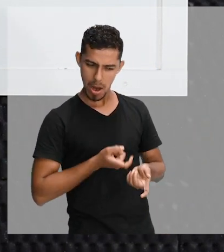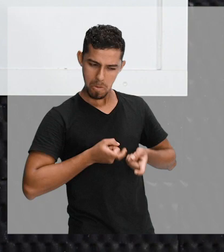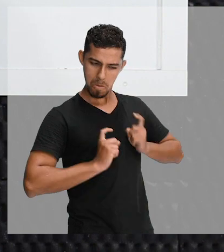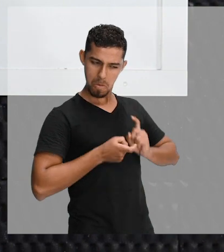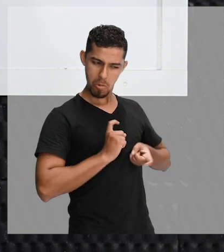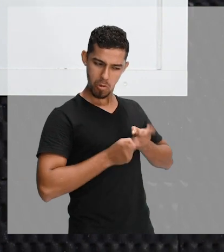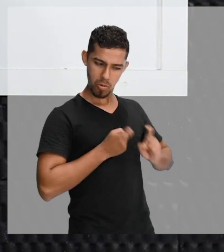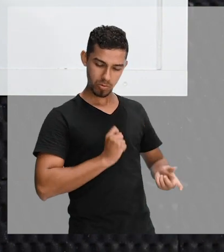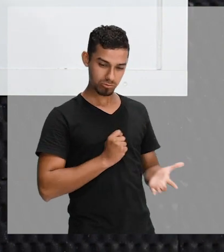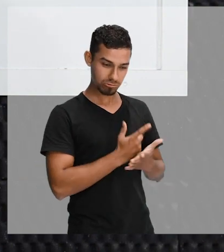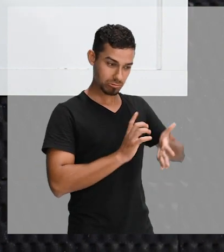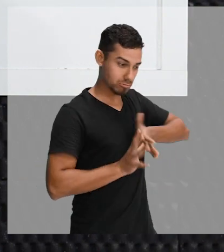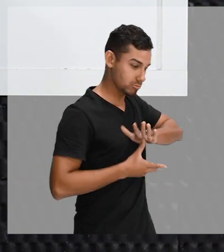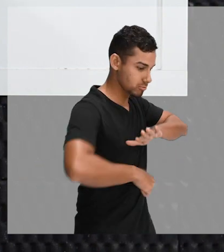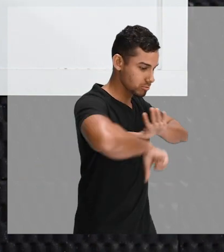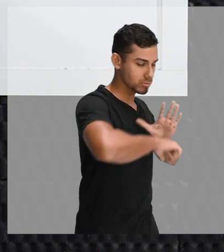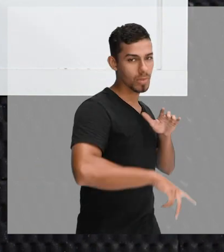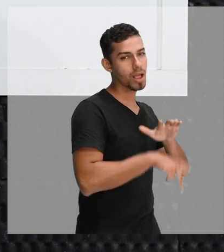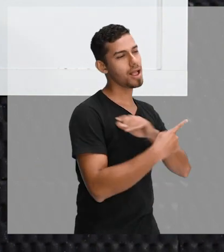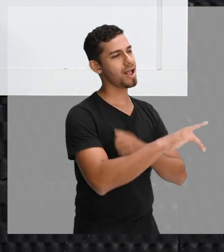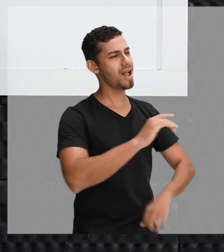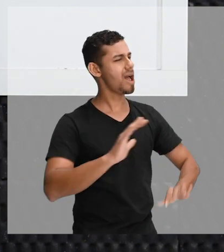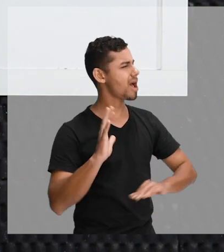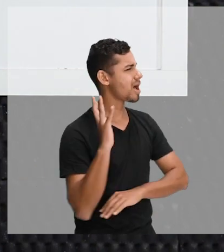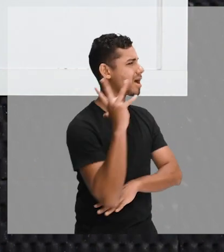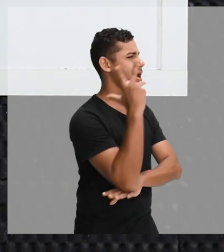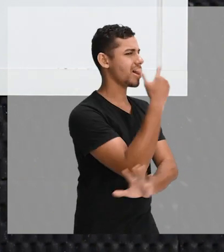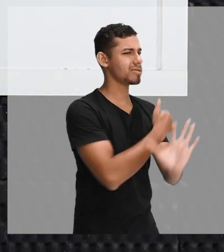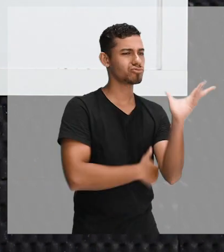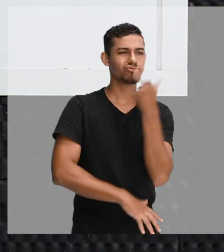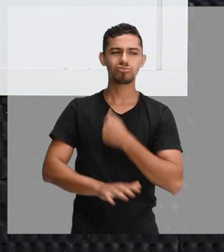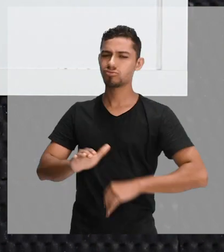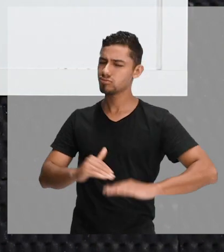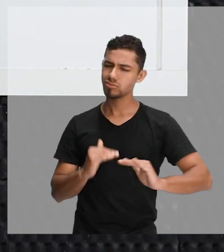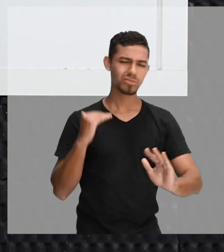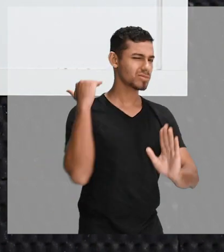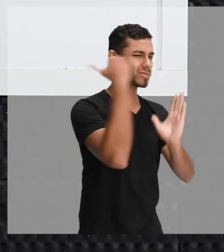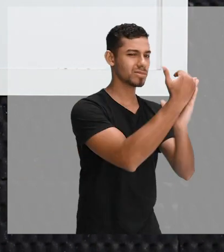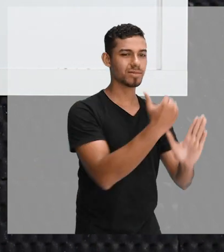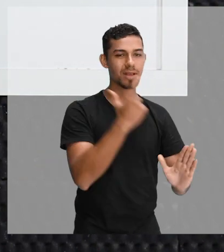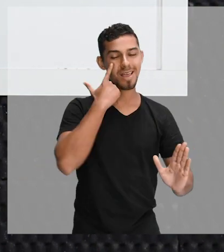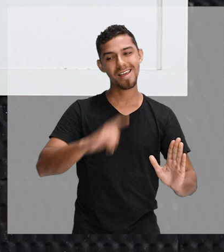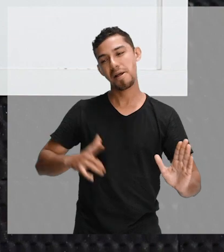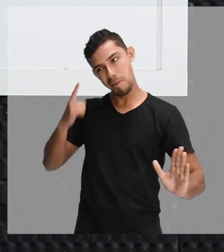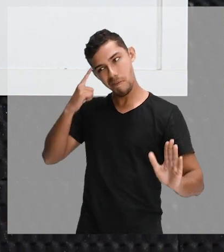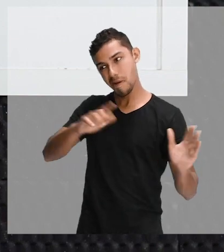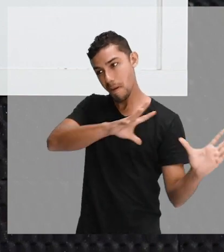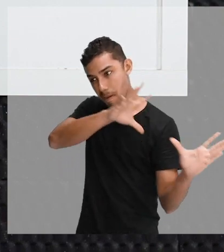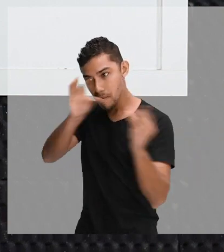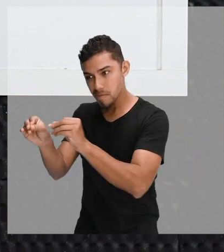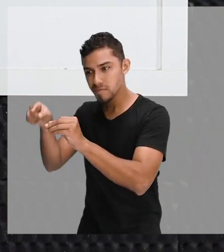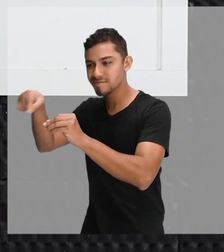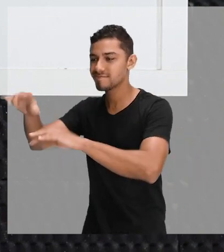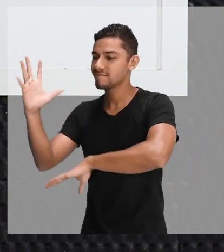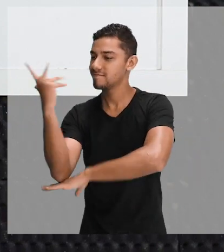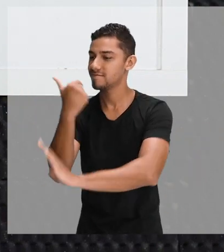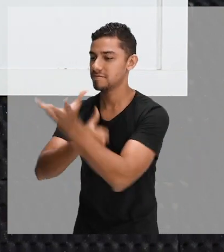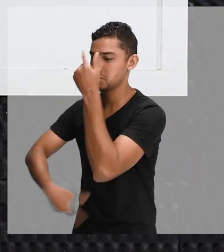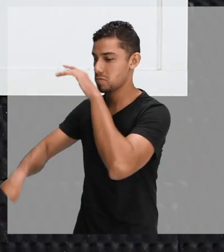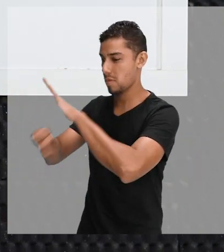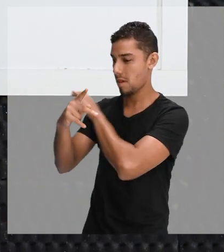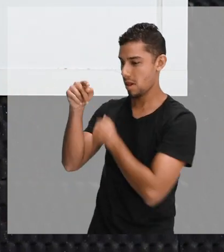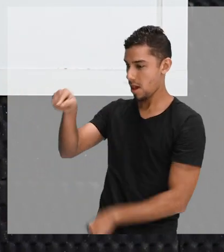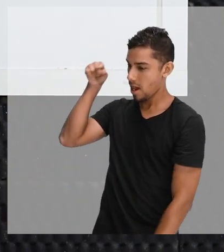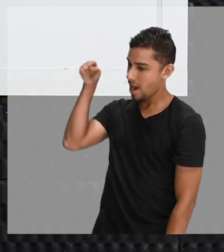estão para além da natureza, sacou? Aqui não, nós vamos puxar para a própria natureza, certo? Nós